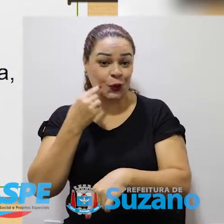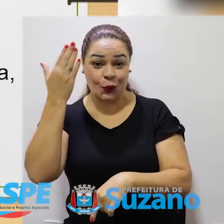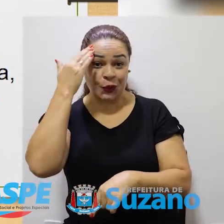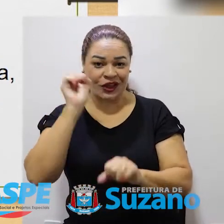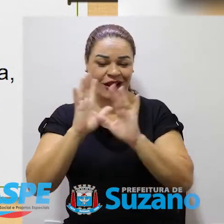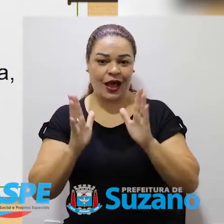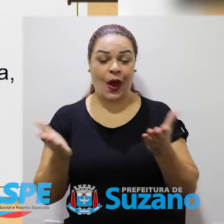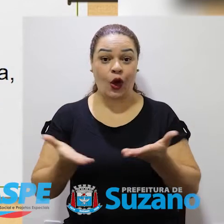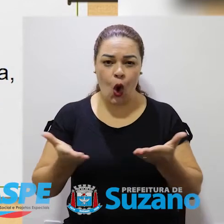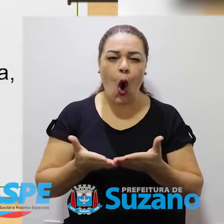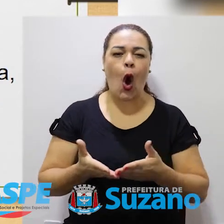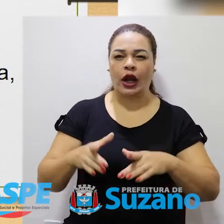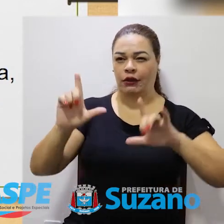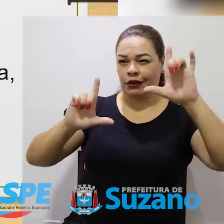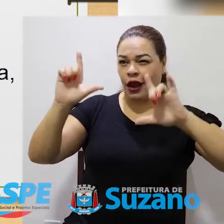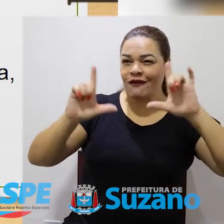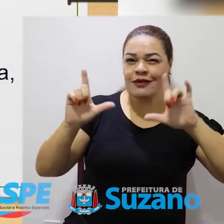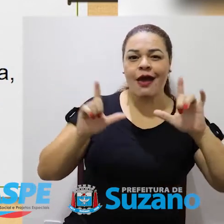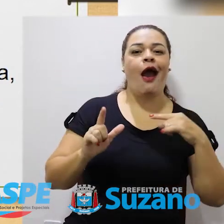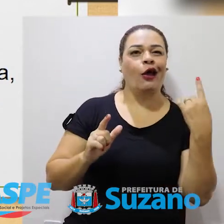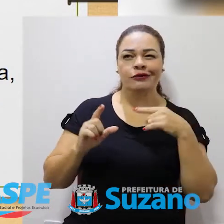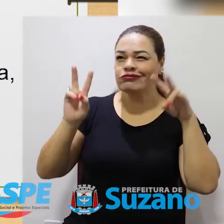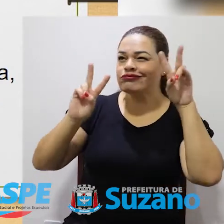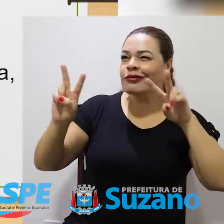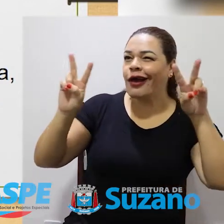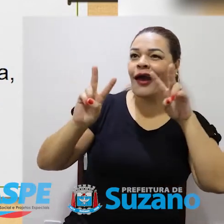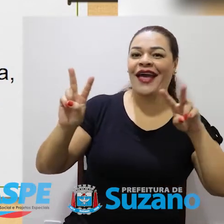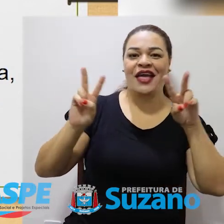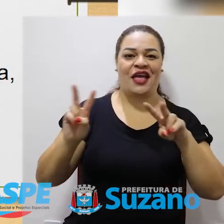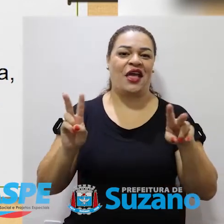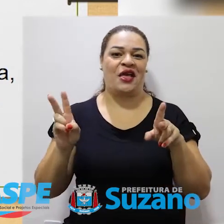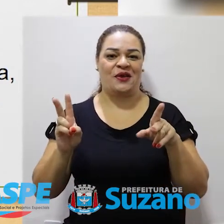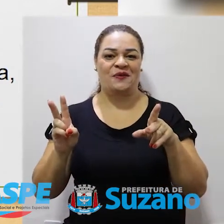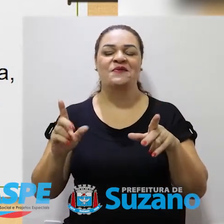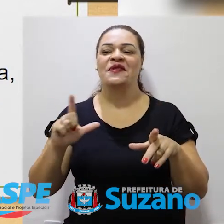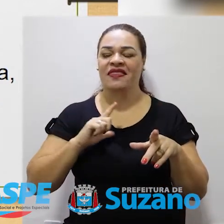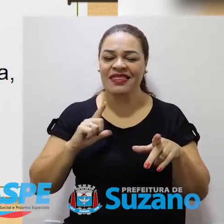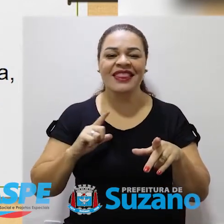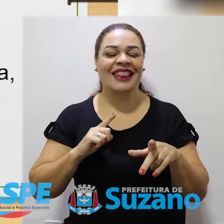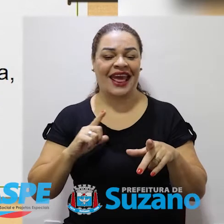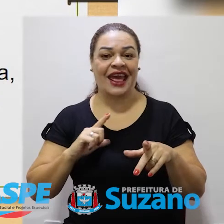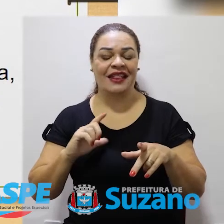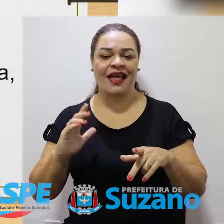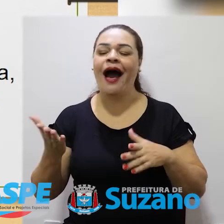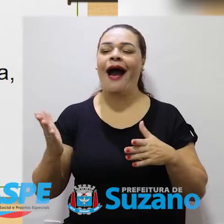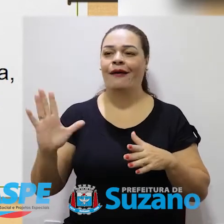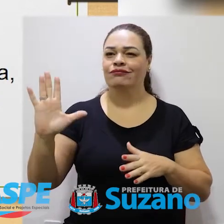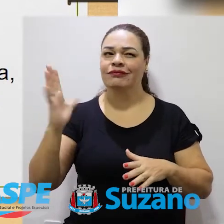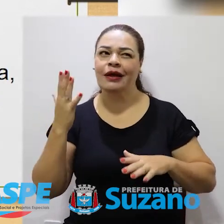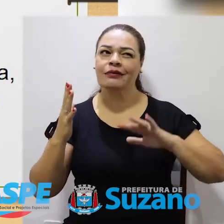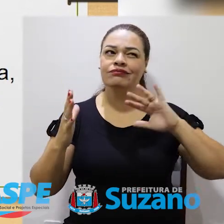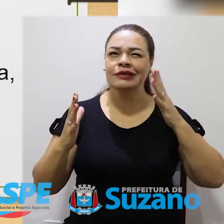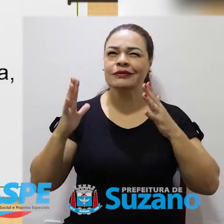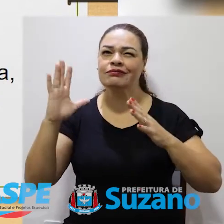começa a ver na televisão, a gente começa a ver em alguns programas, a gente começa a ver com mais frequência nas escolas. Então, a gente